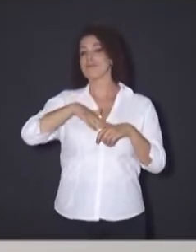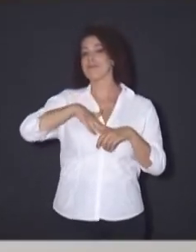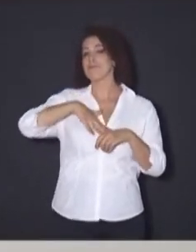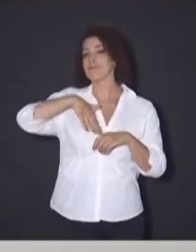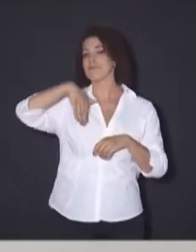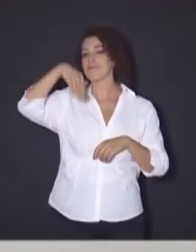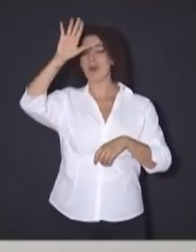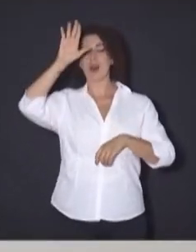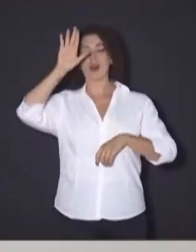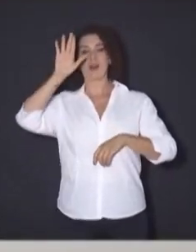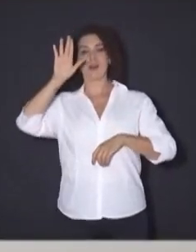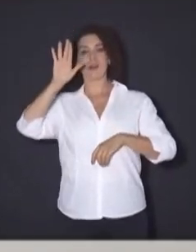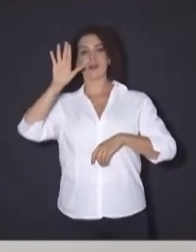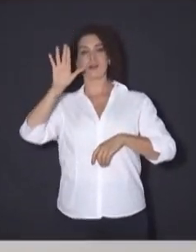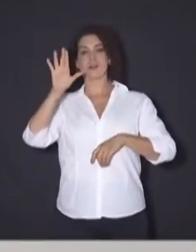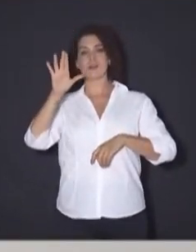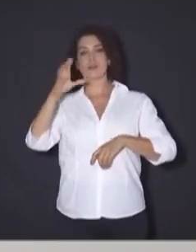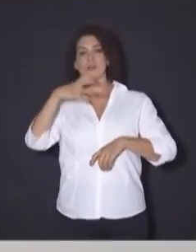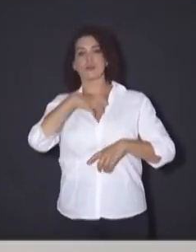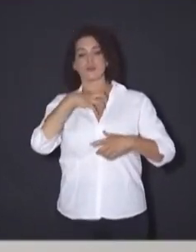de participação popular